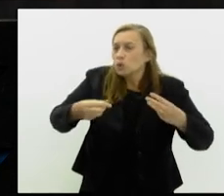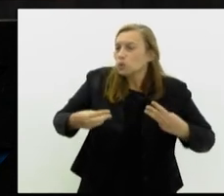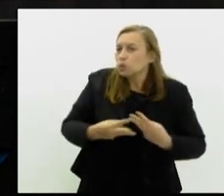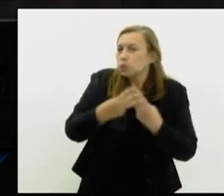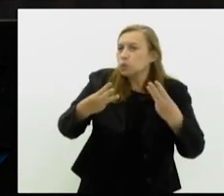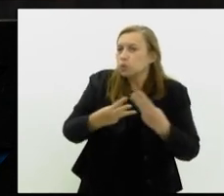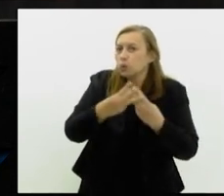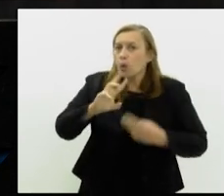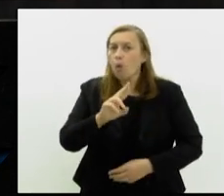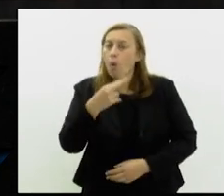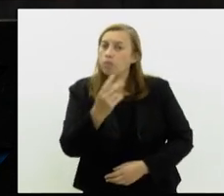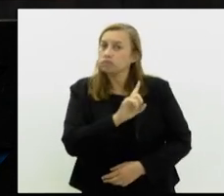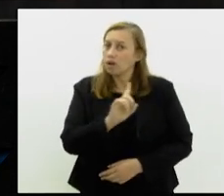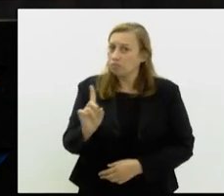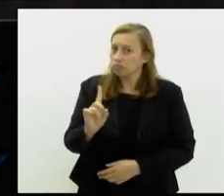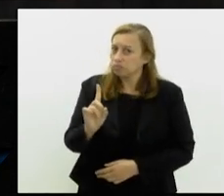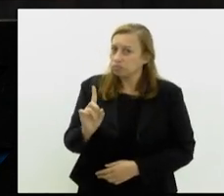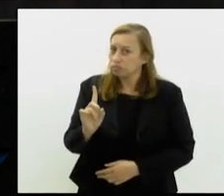ou